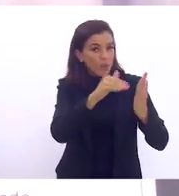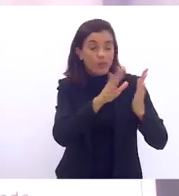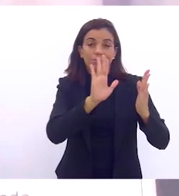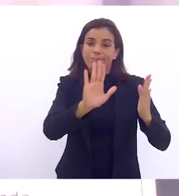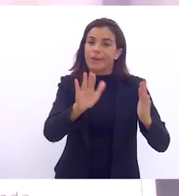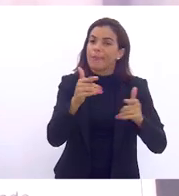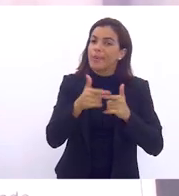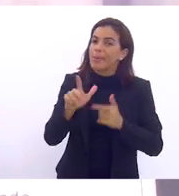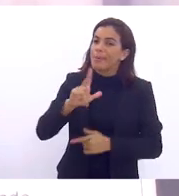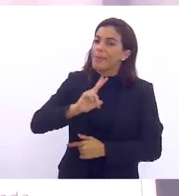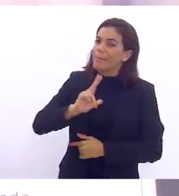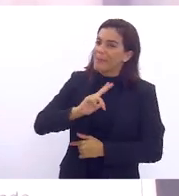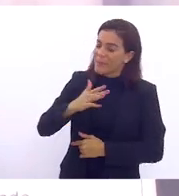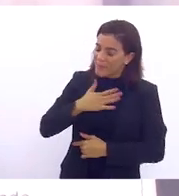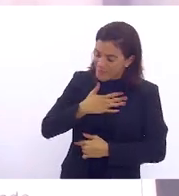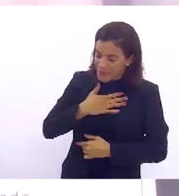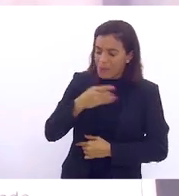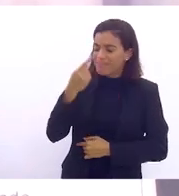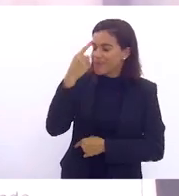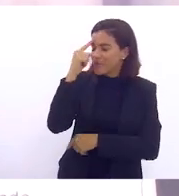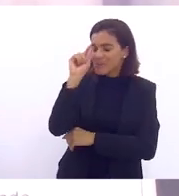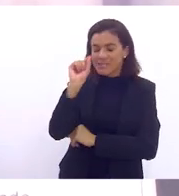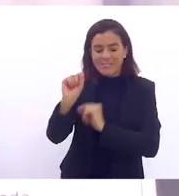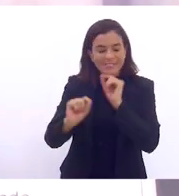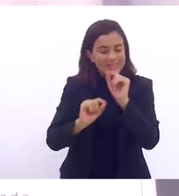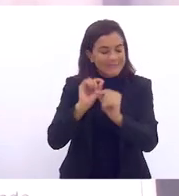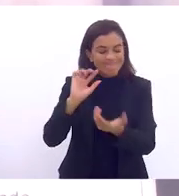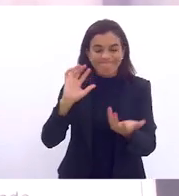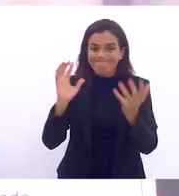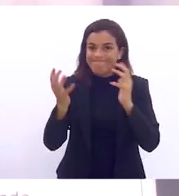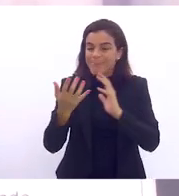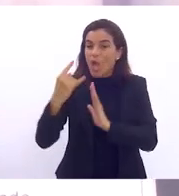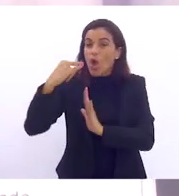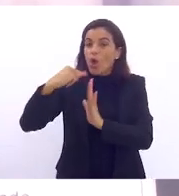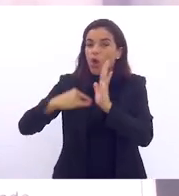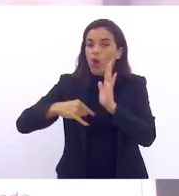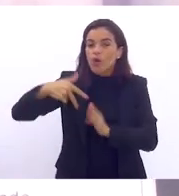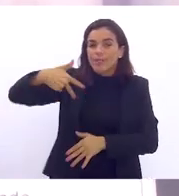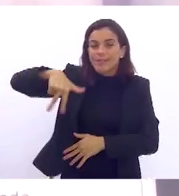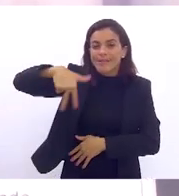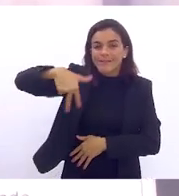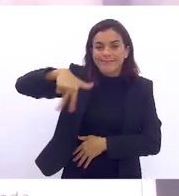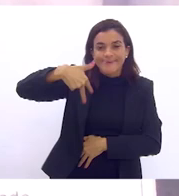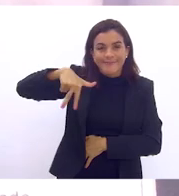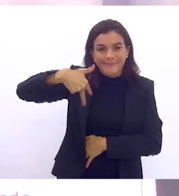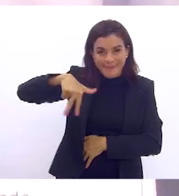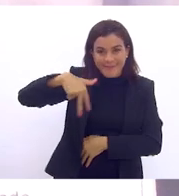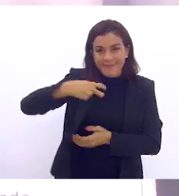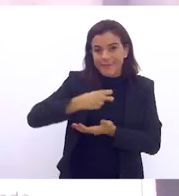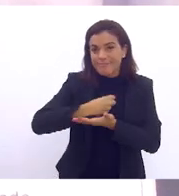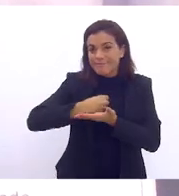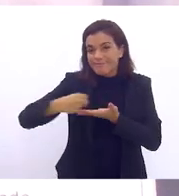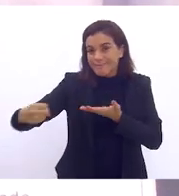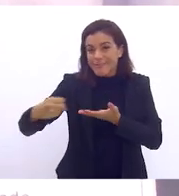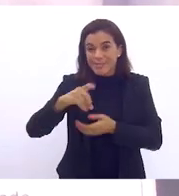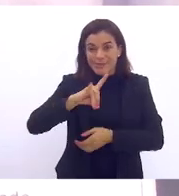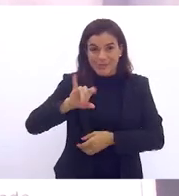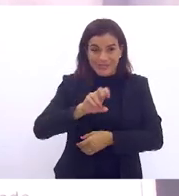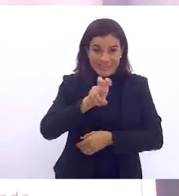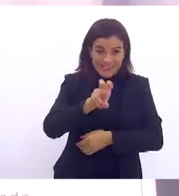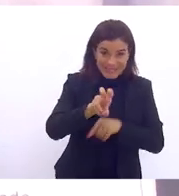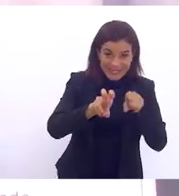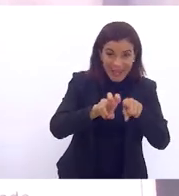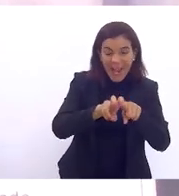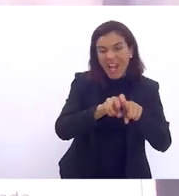problema particular que eu não sei o que que acontece como a conta da Vivo não vence que é o meu telefone não vence no dia 5